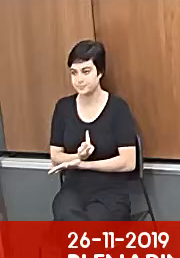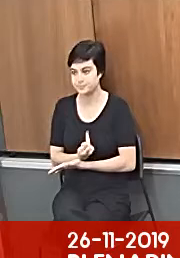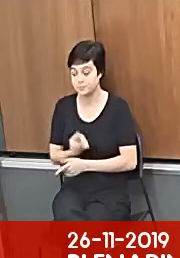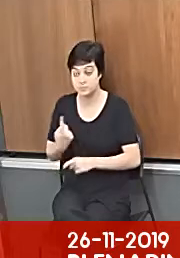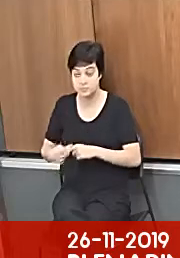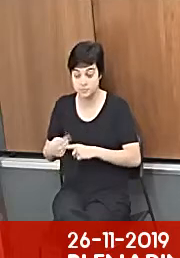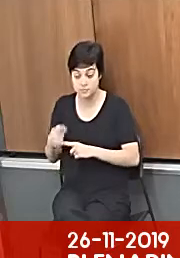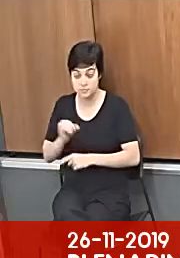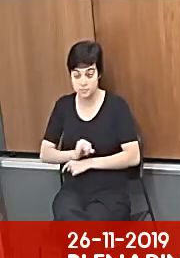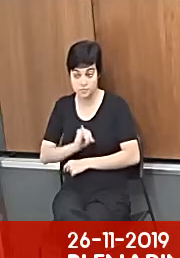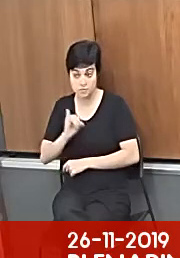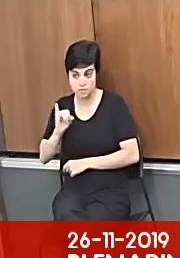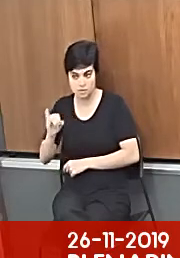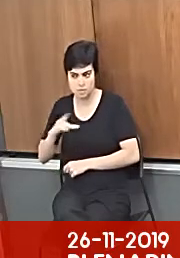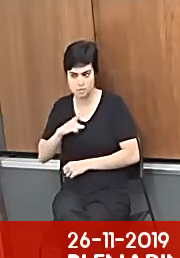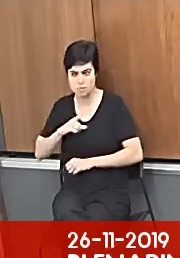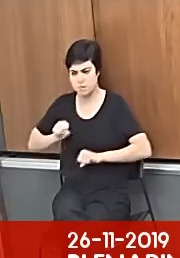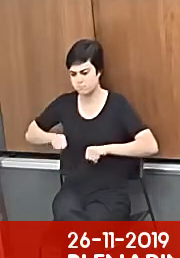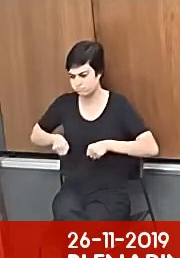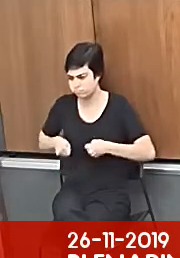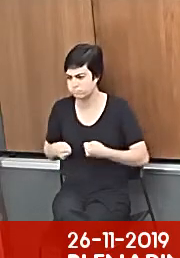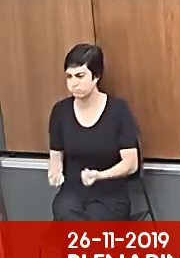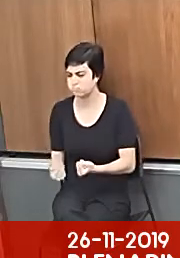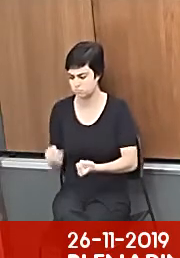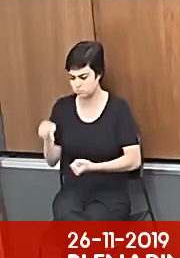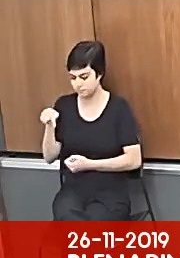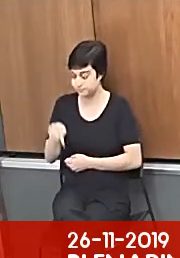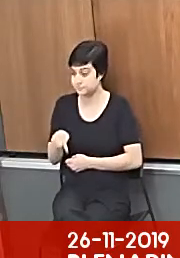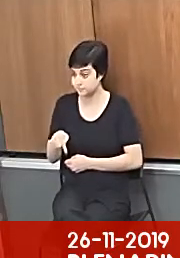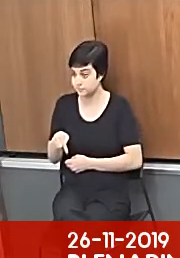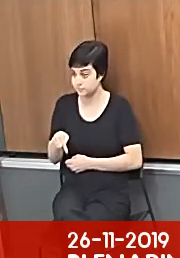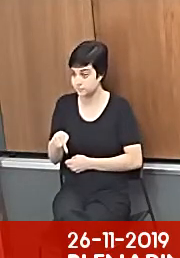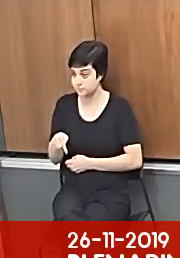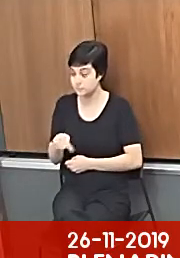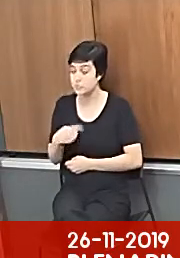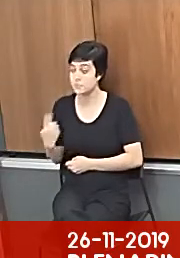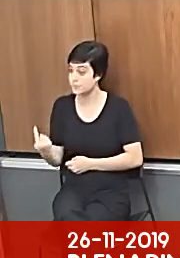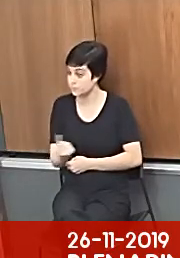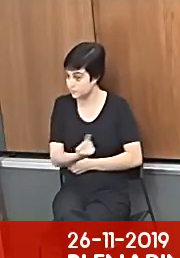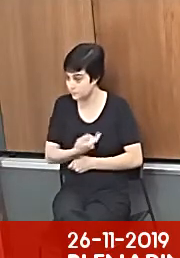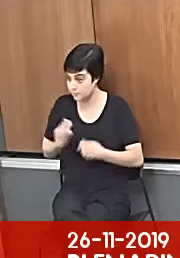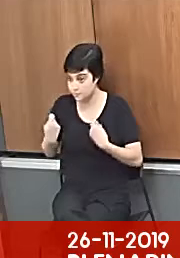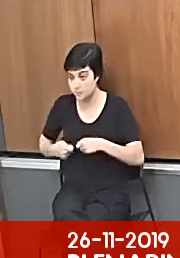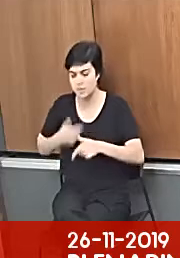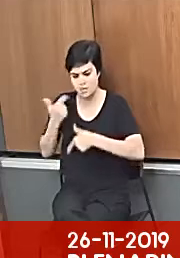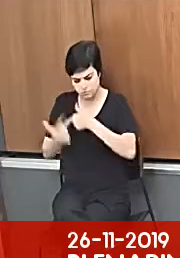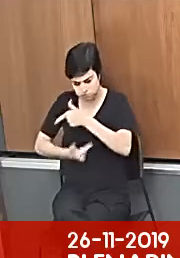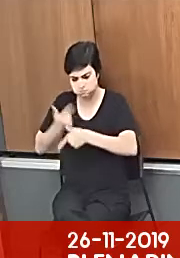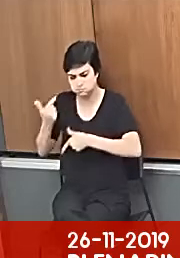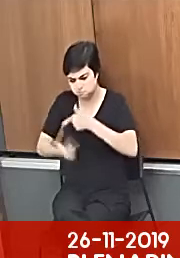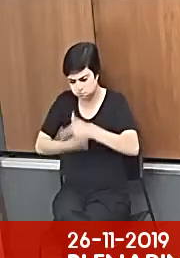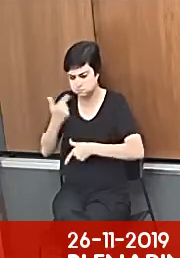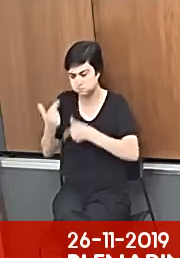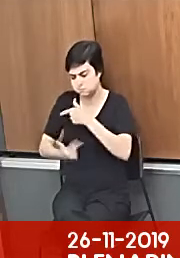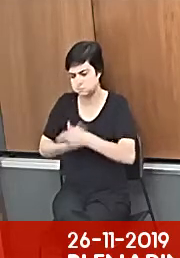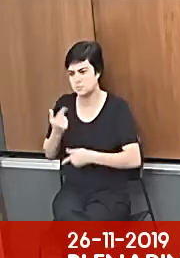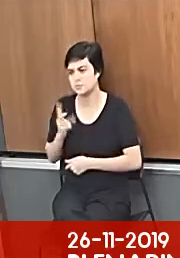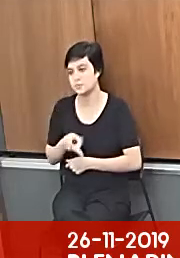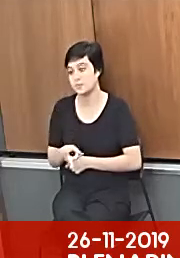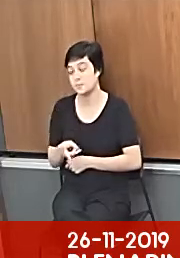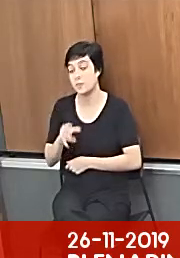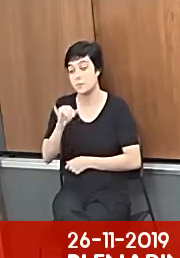nós defendemos a causa, se nós lutamos por ela, o que a gente pode fazer, nós temos que fazer. Então,